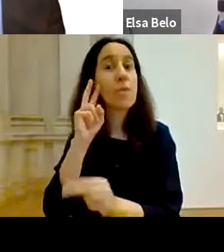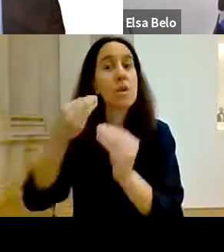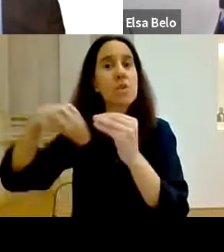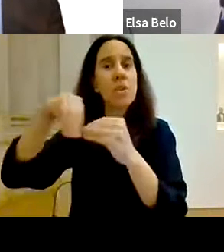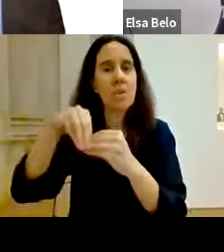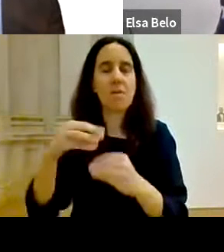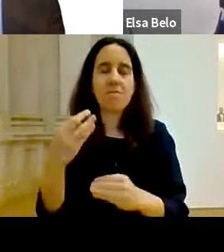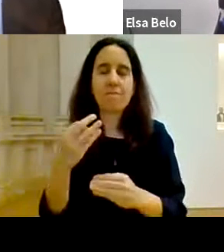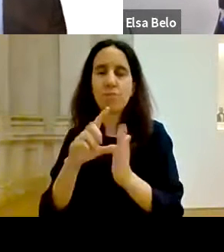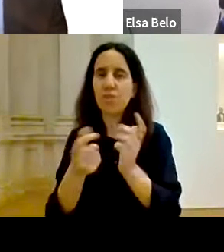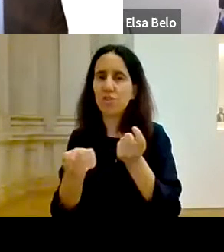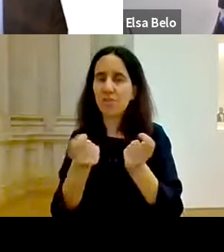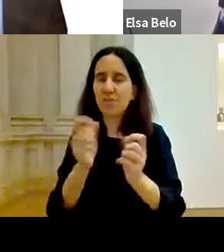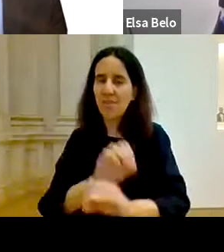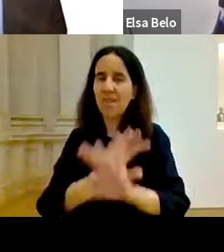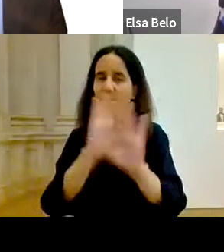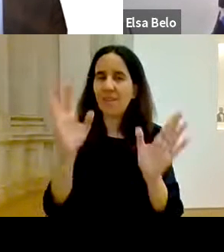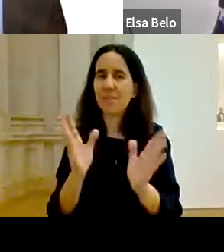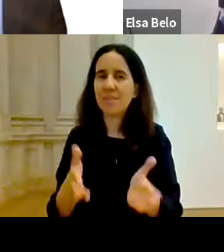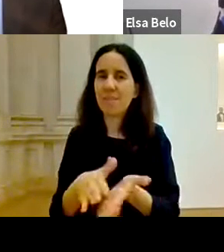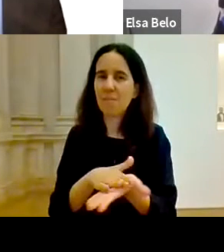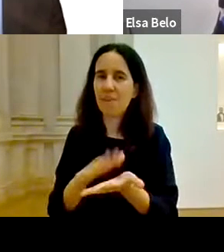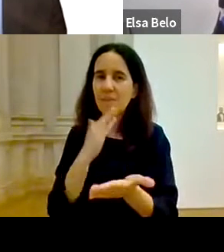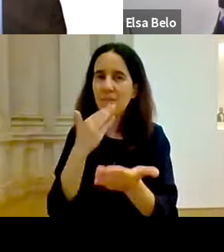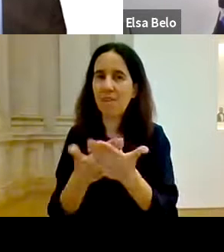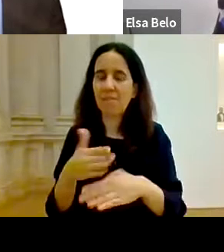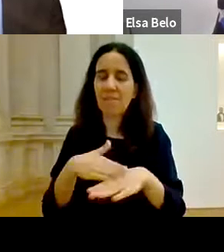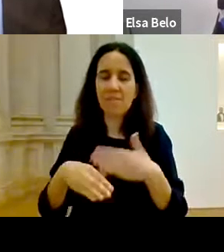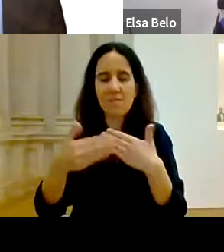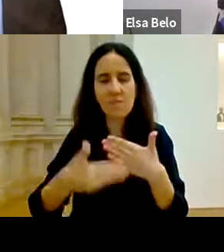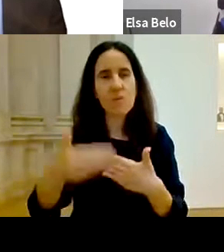a gestão de projetos tem que estar na base daquilo que fazemos futuramente.